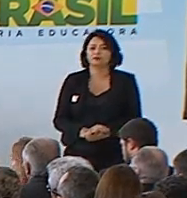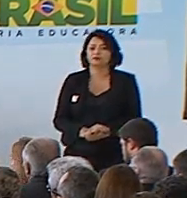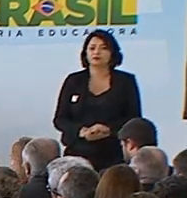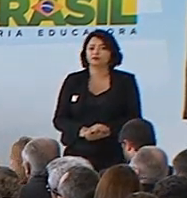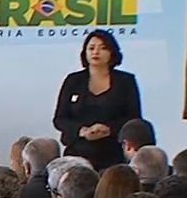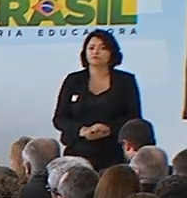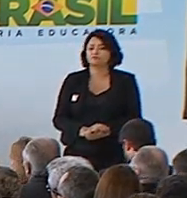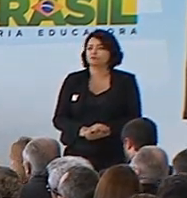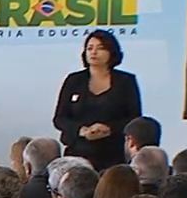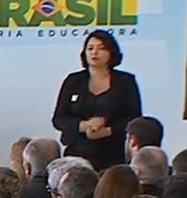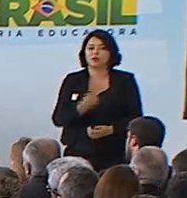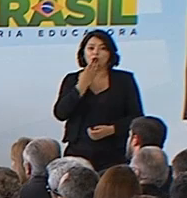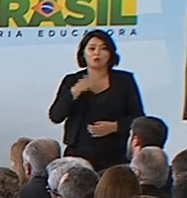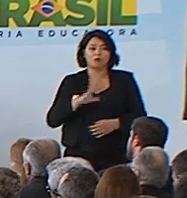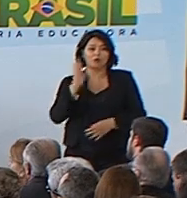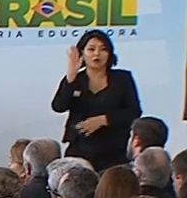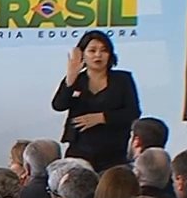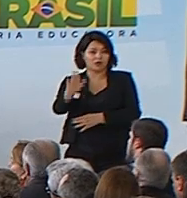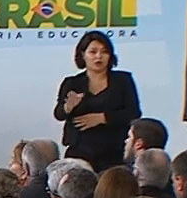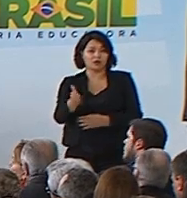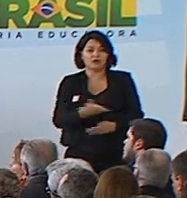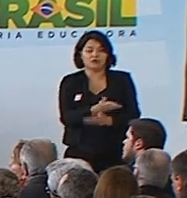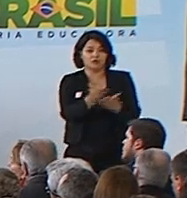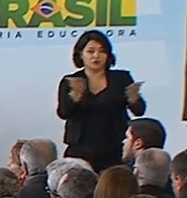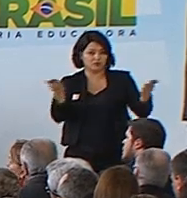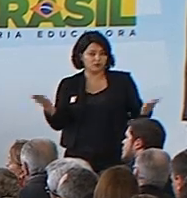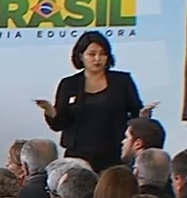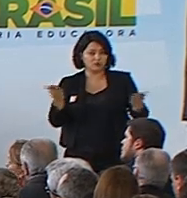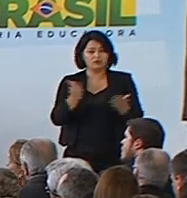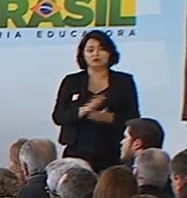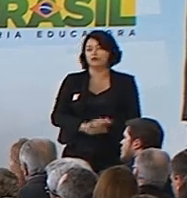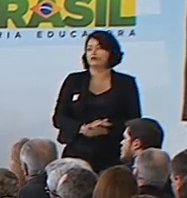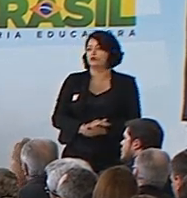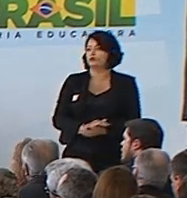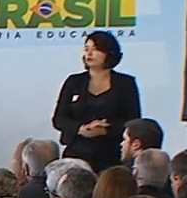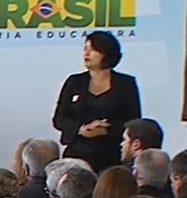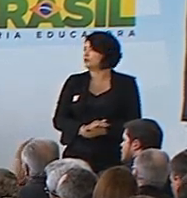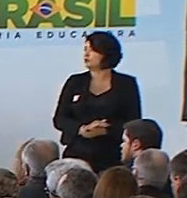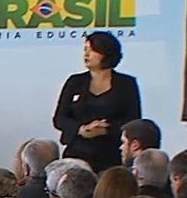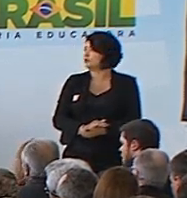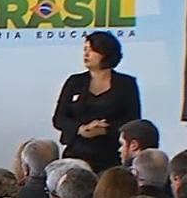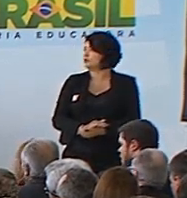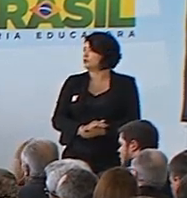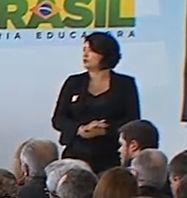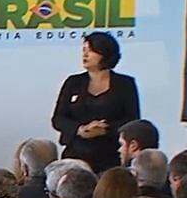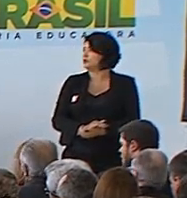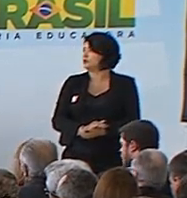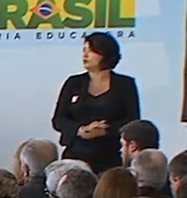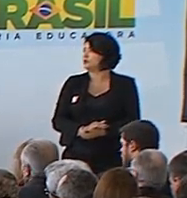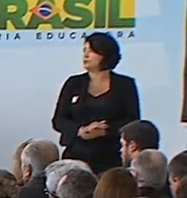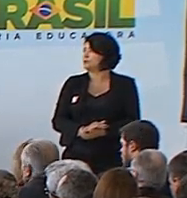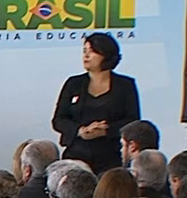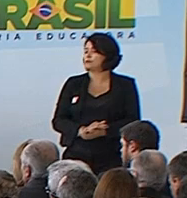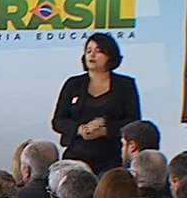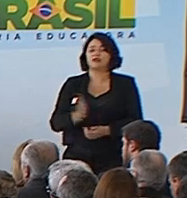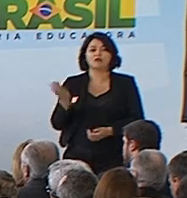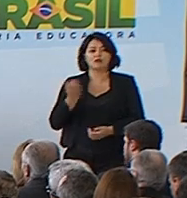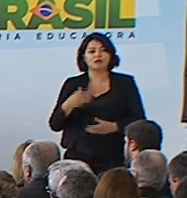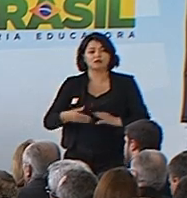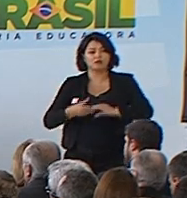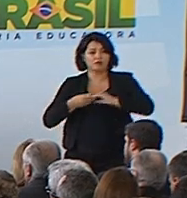Lacerda Boa tarde senhoras e senhores ia saudar o ministro